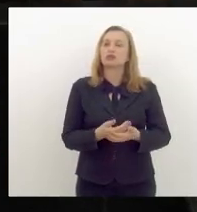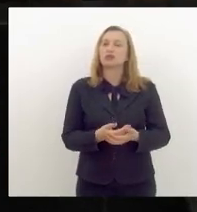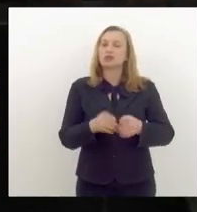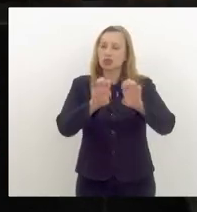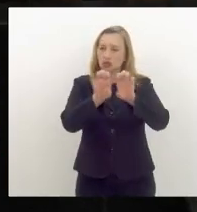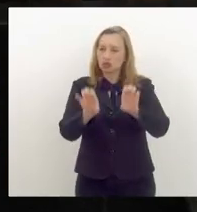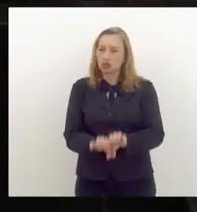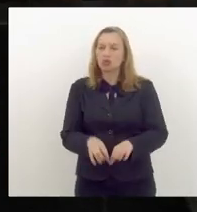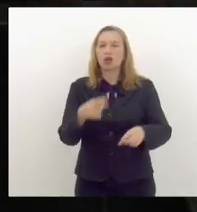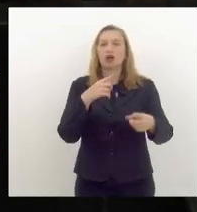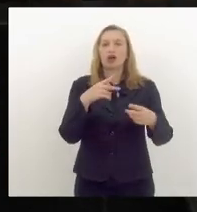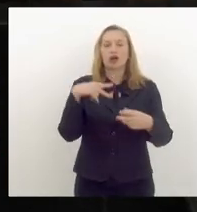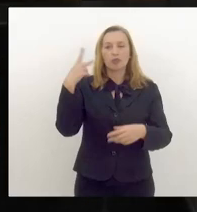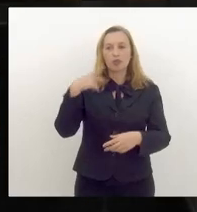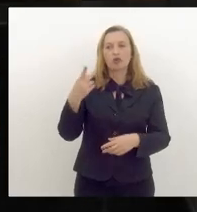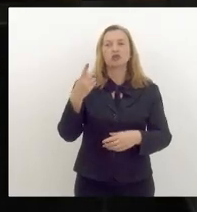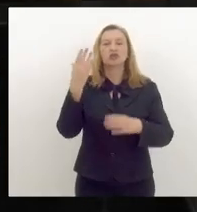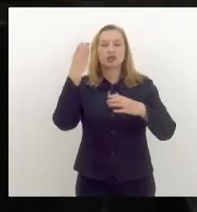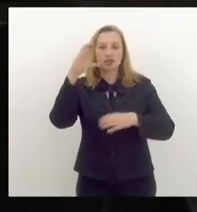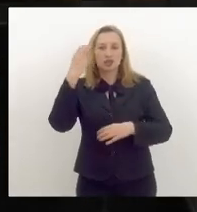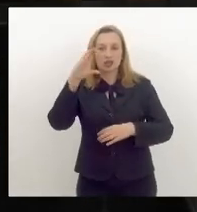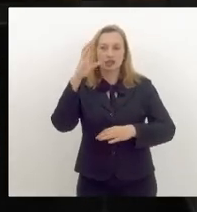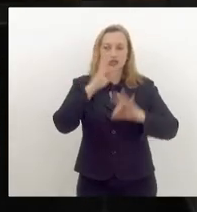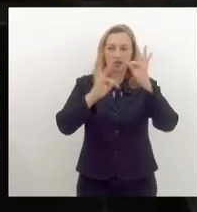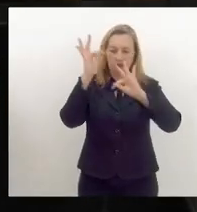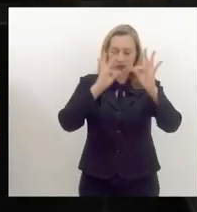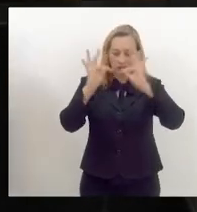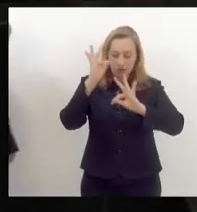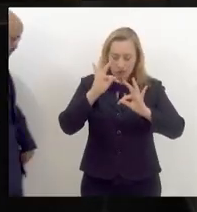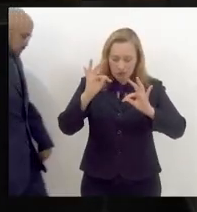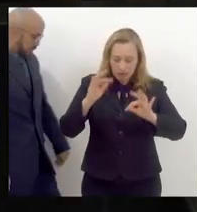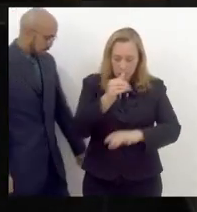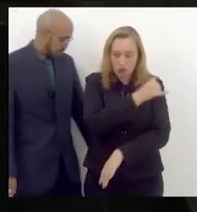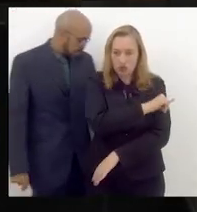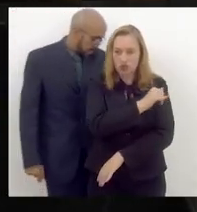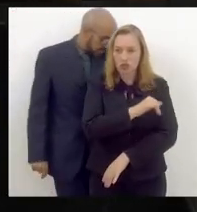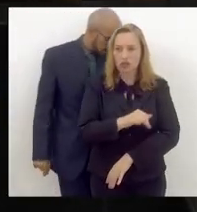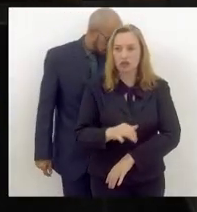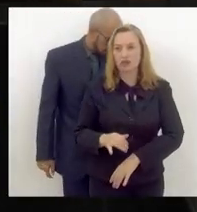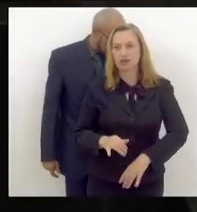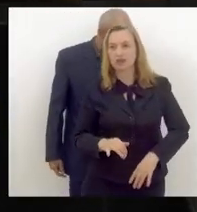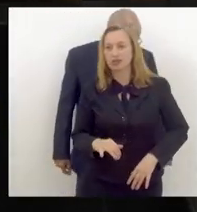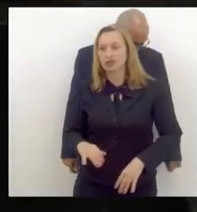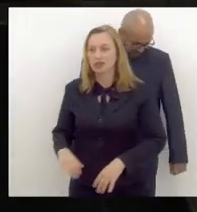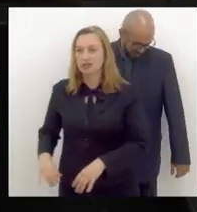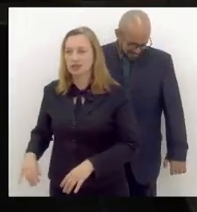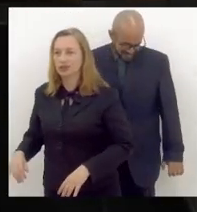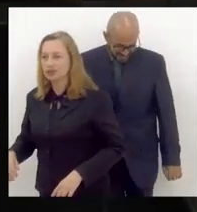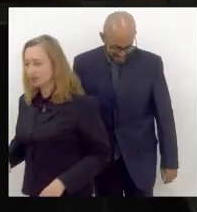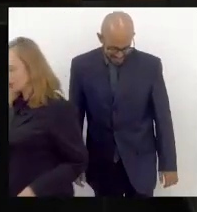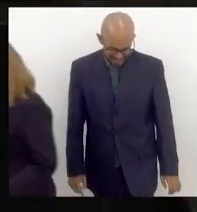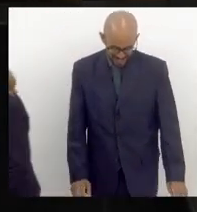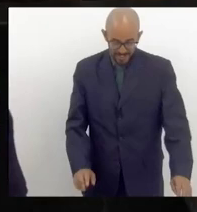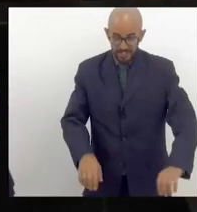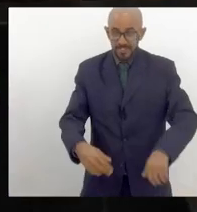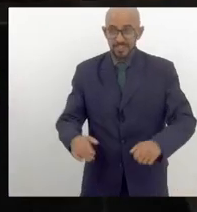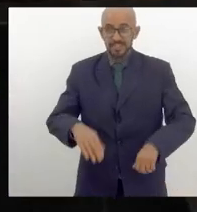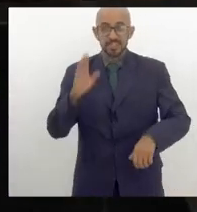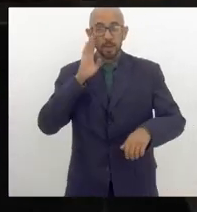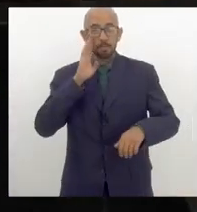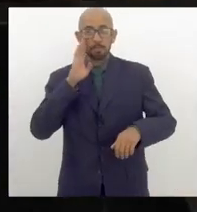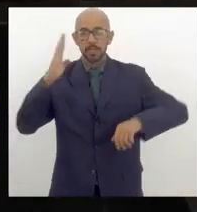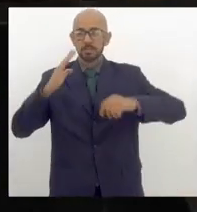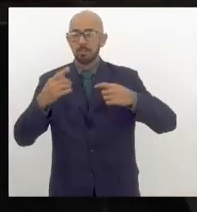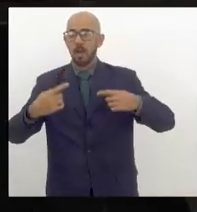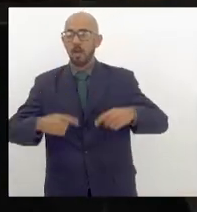estruture uma política de Ciência Tecnologia e inovação do Rio de Janeiro que é o estado que tem como eu costumo repetir como sua principal vantagem